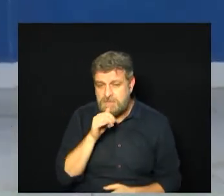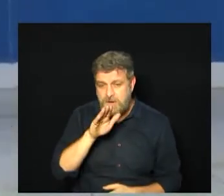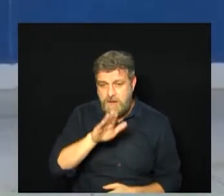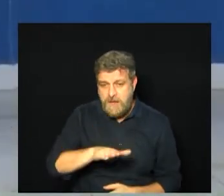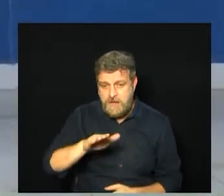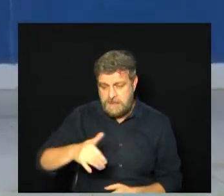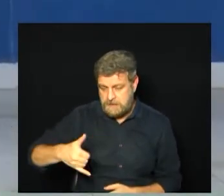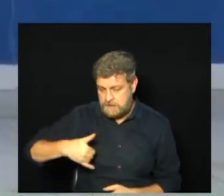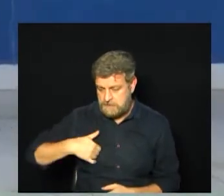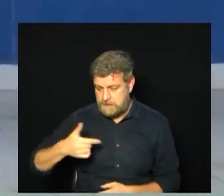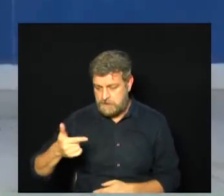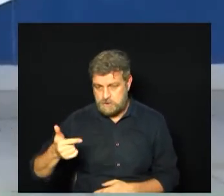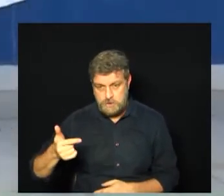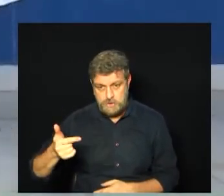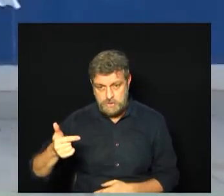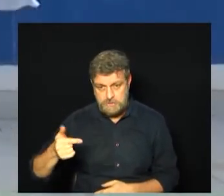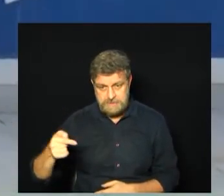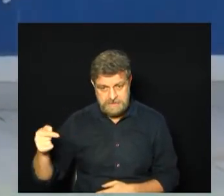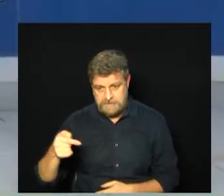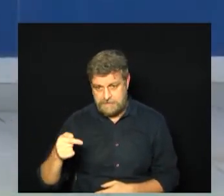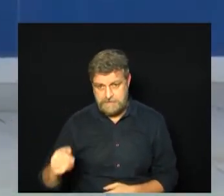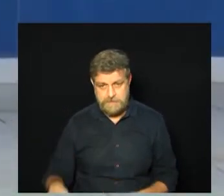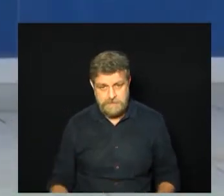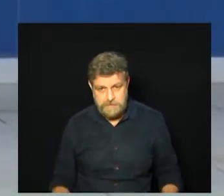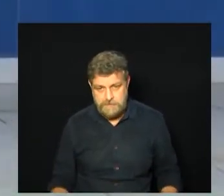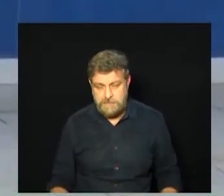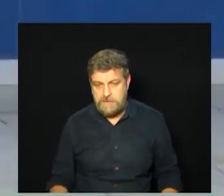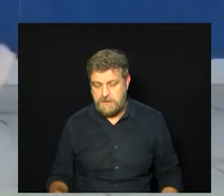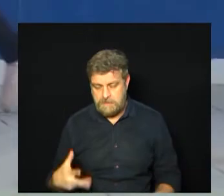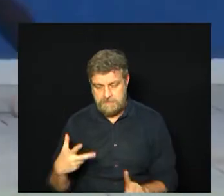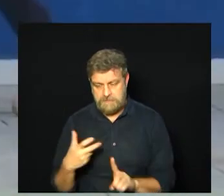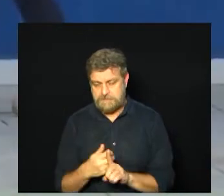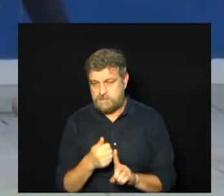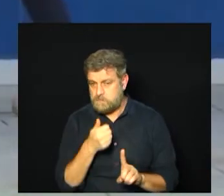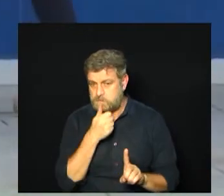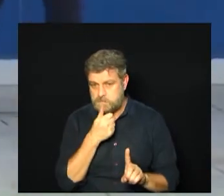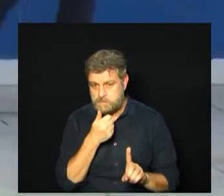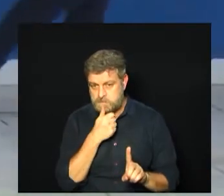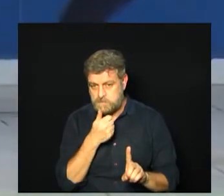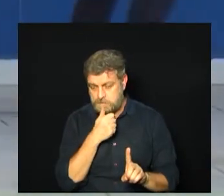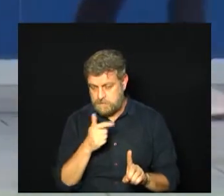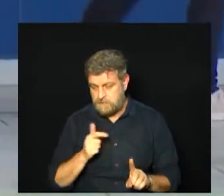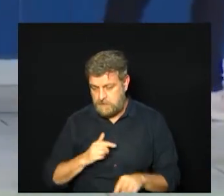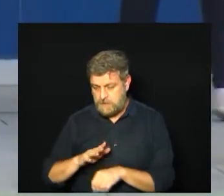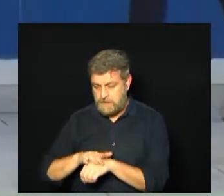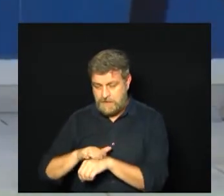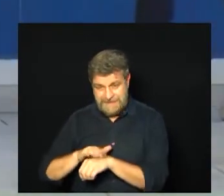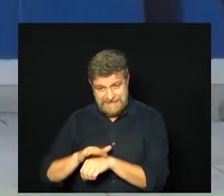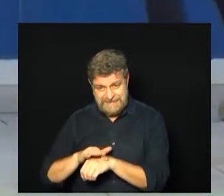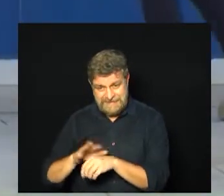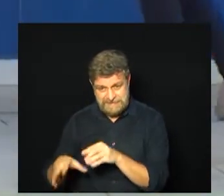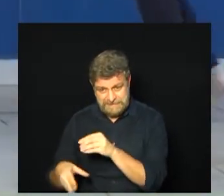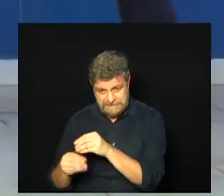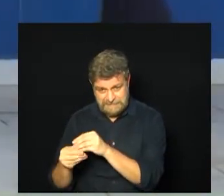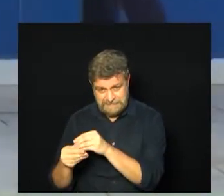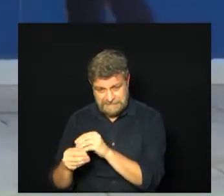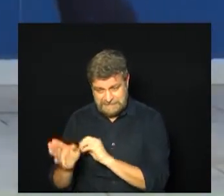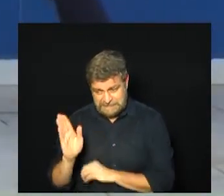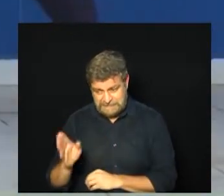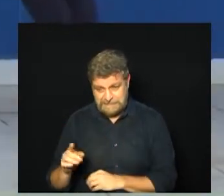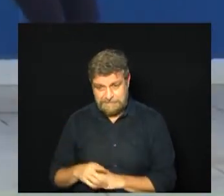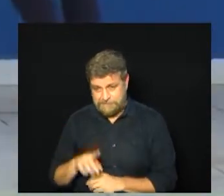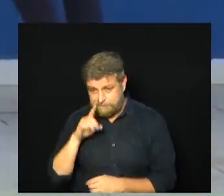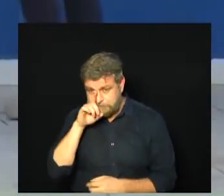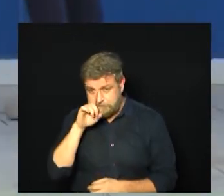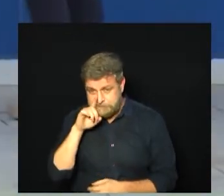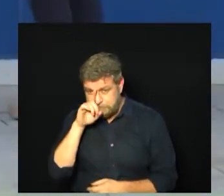menores de 12 anos e que não se vacinaram e que têm doenças ou comorbidades que as impedem,